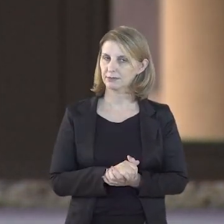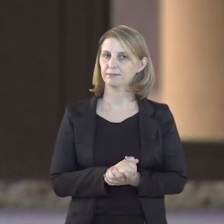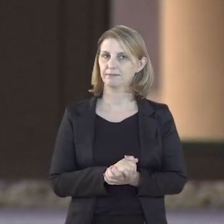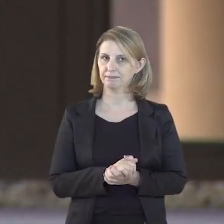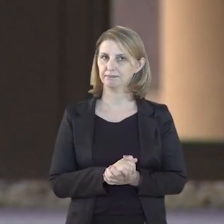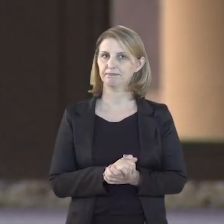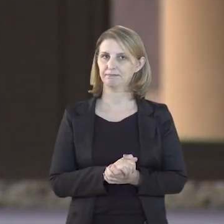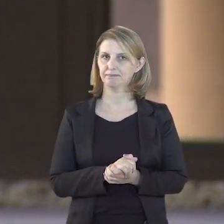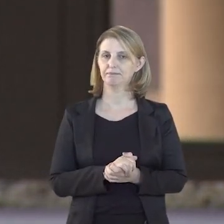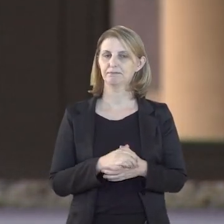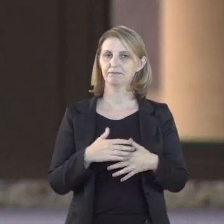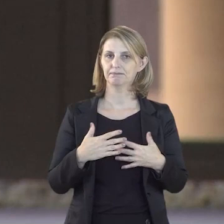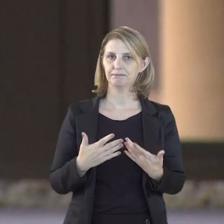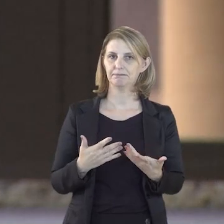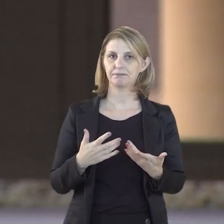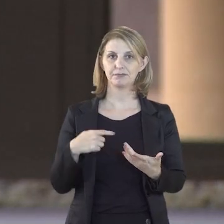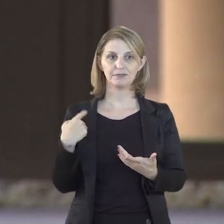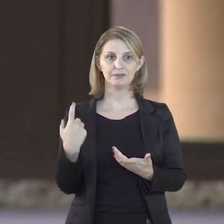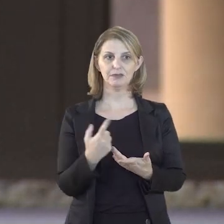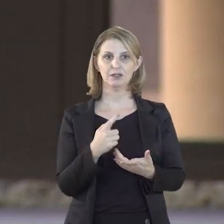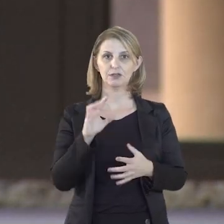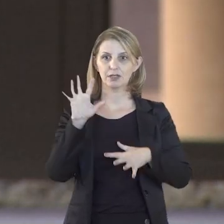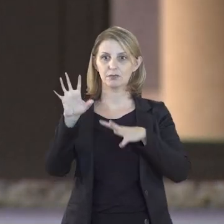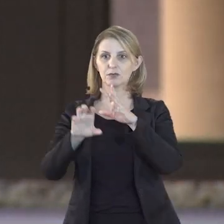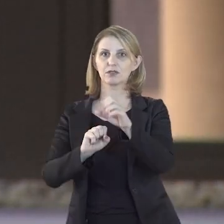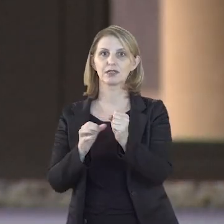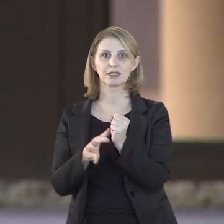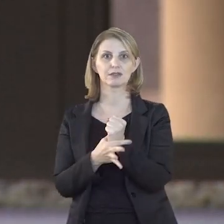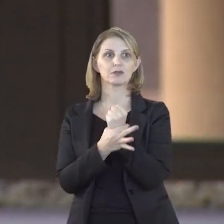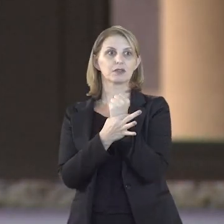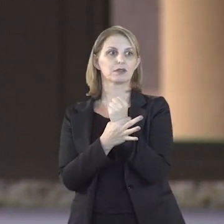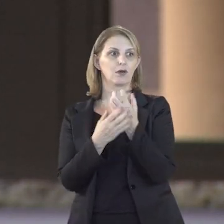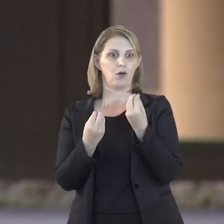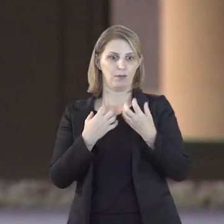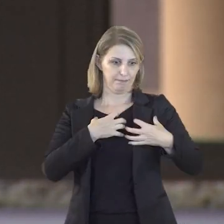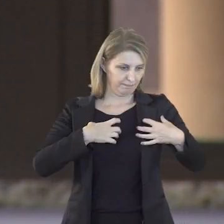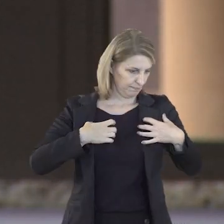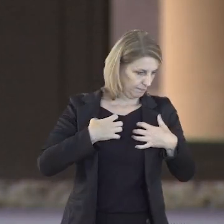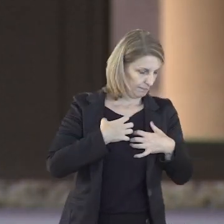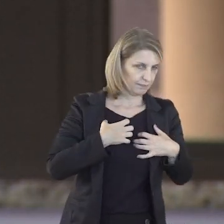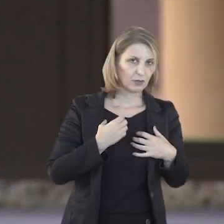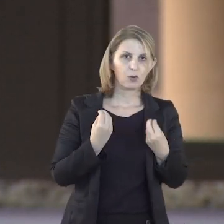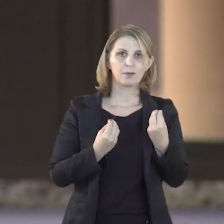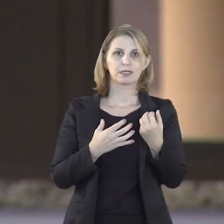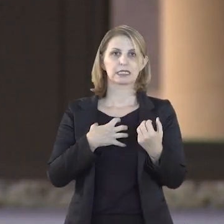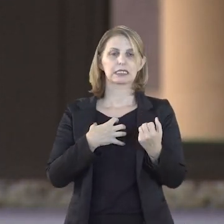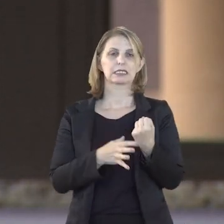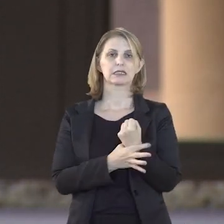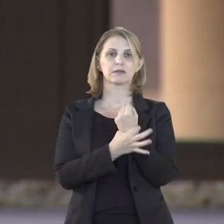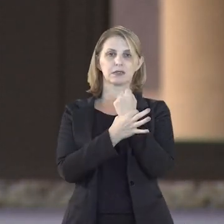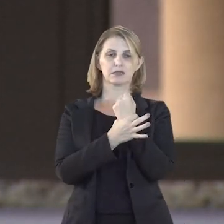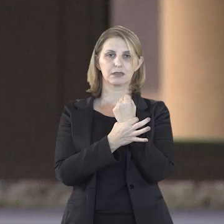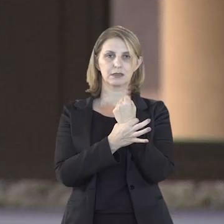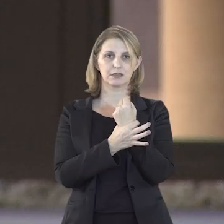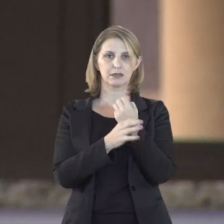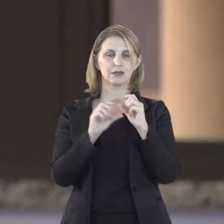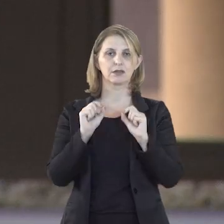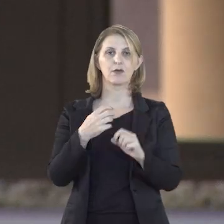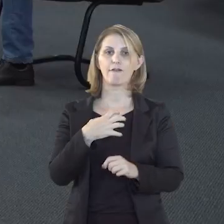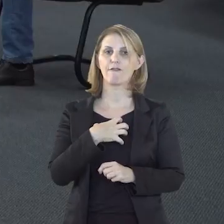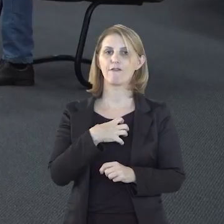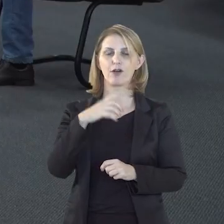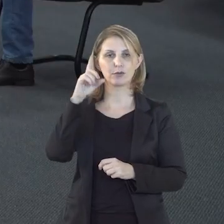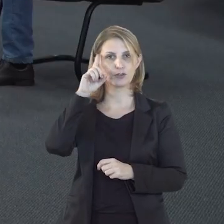angustiantes, que geram ansiedade, né, e que dão esse start para a gente buscar segurança.